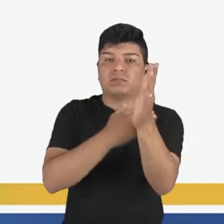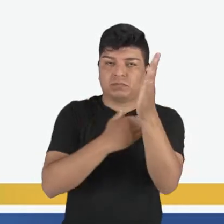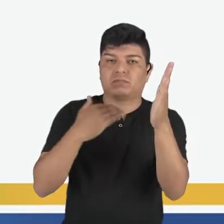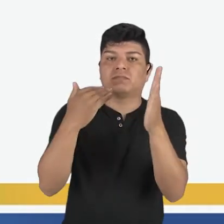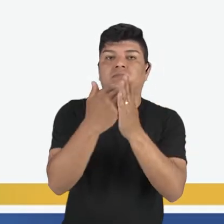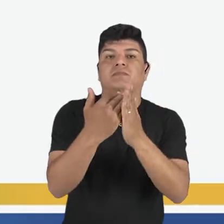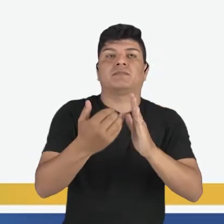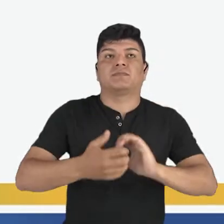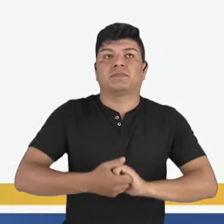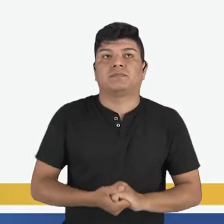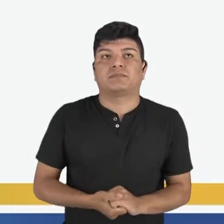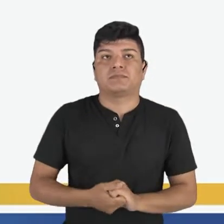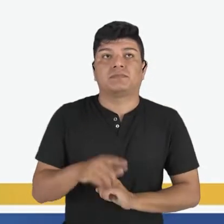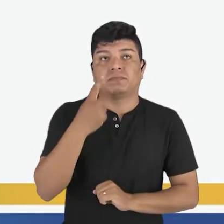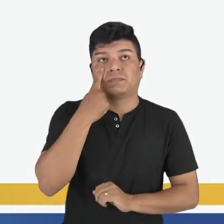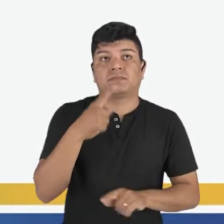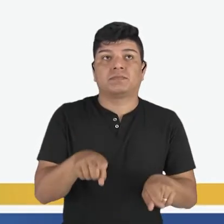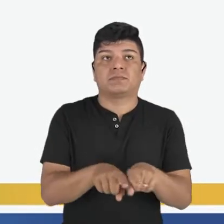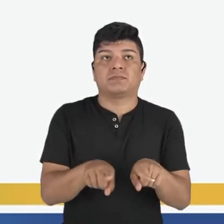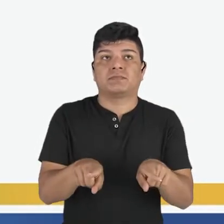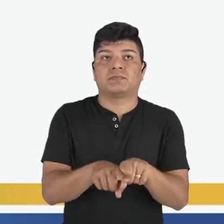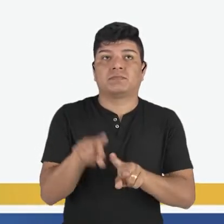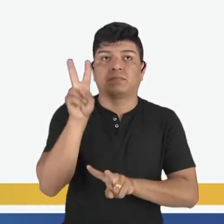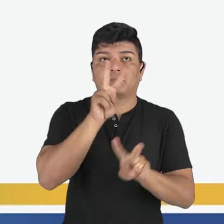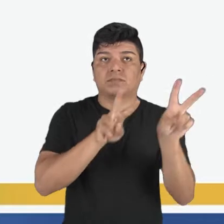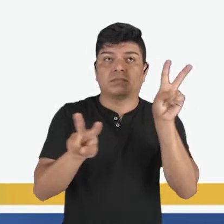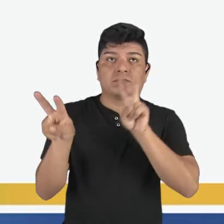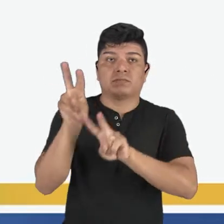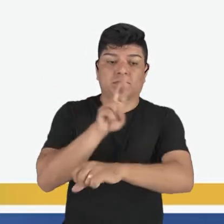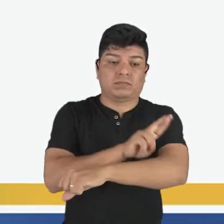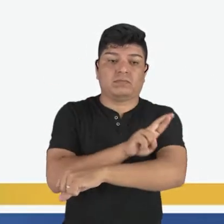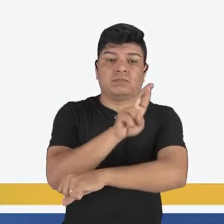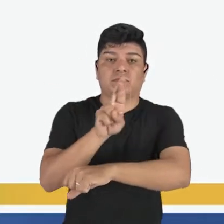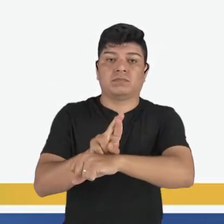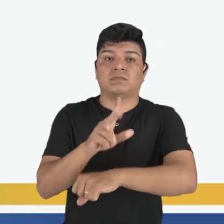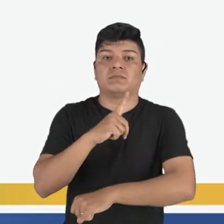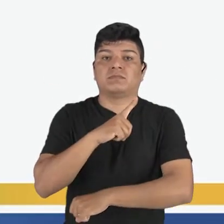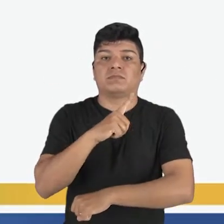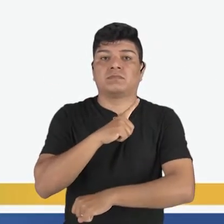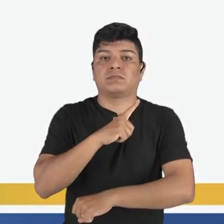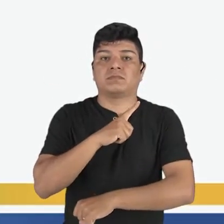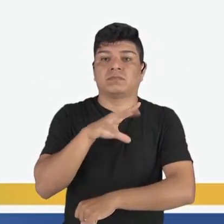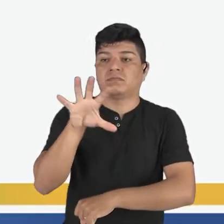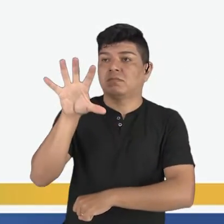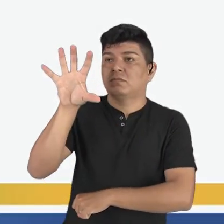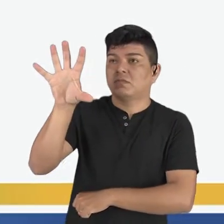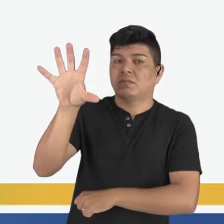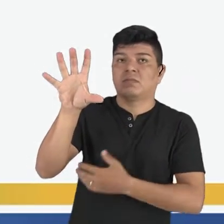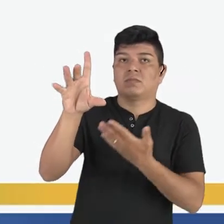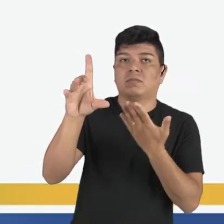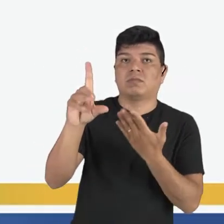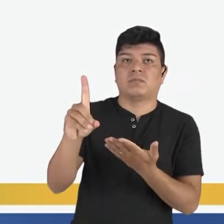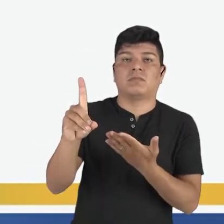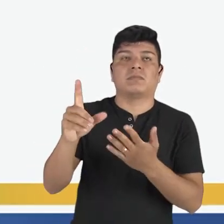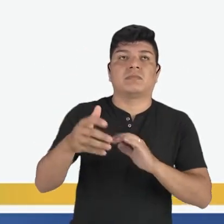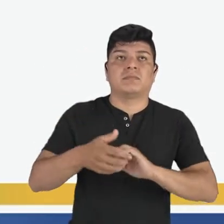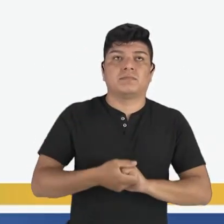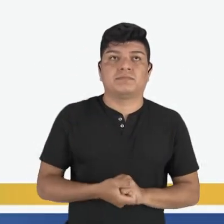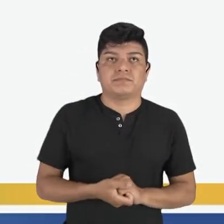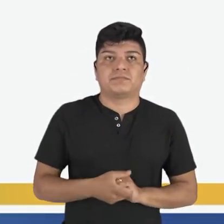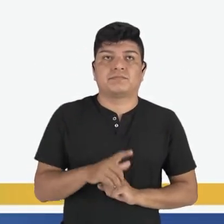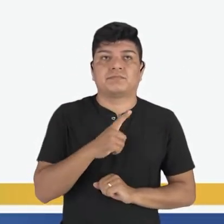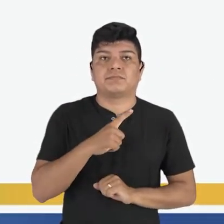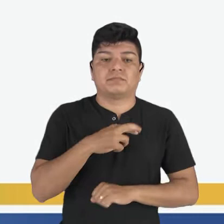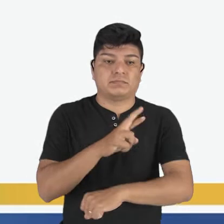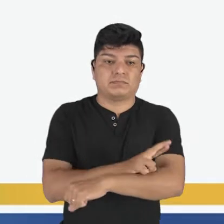transcendente. E a gente viu também as visões que as religiões têm desse ser superior, desse transcendente. A gente